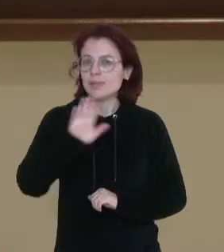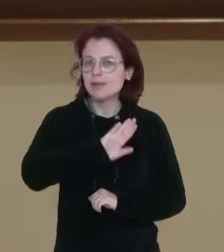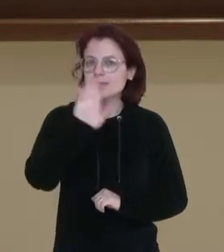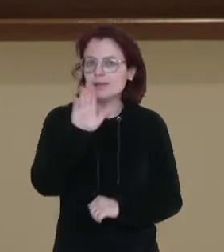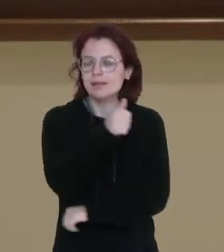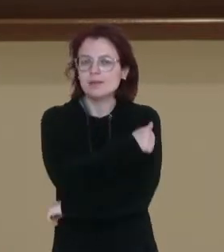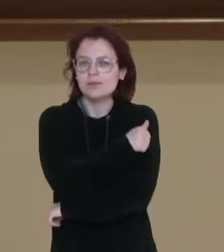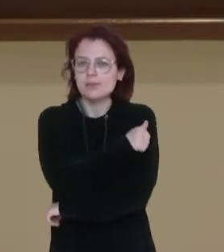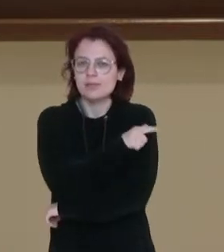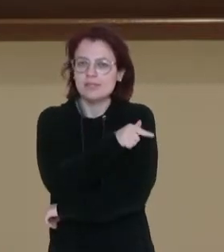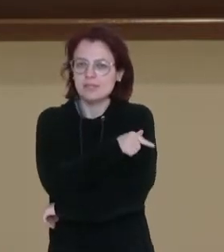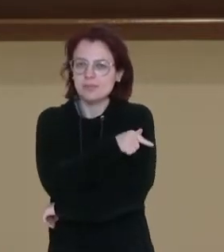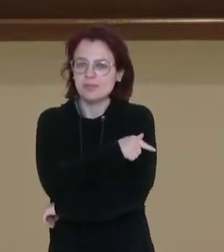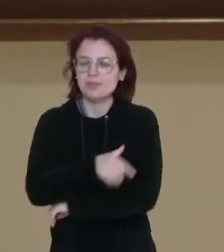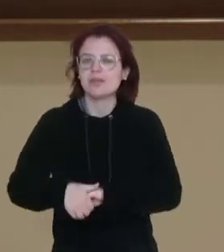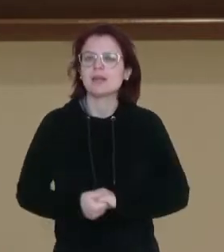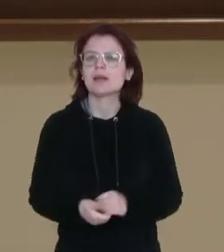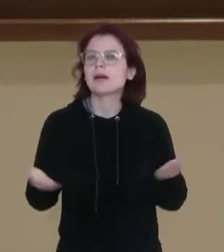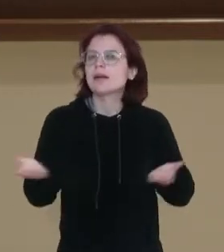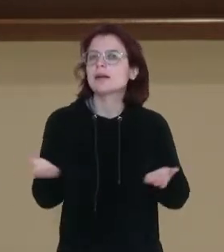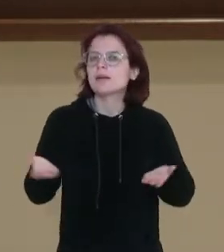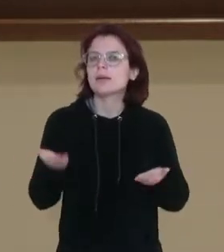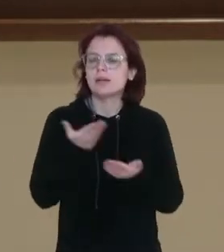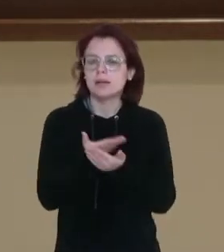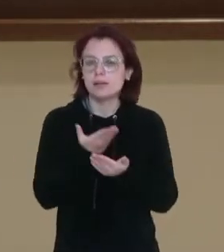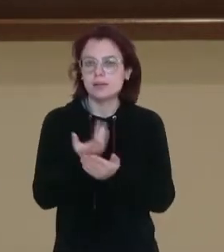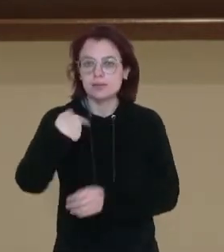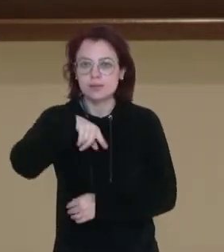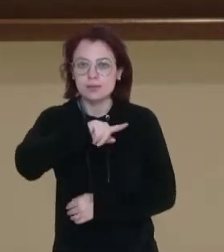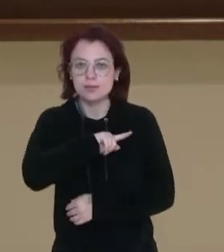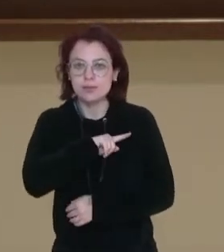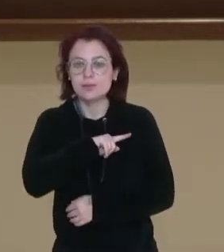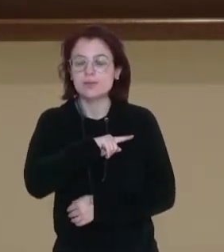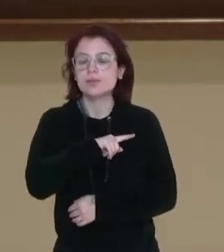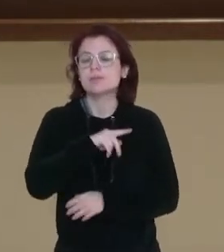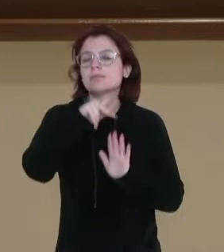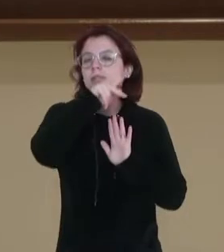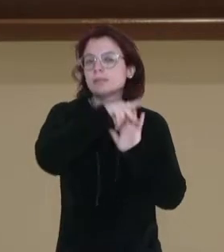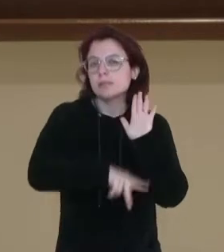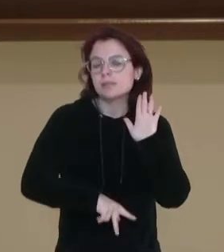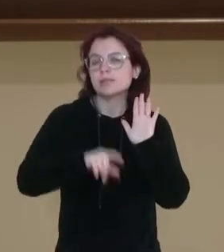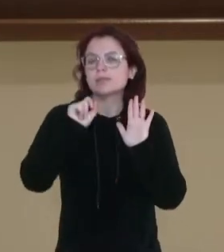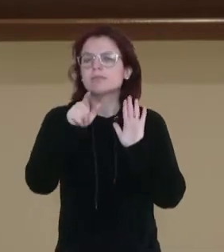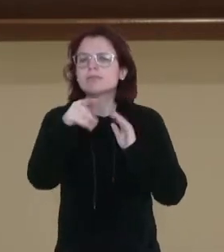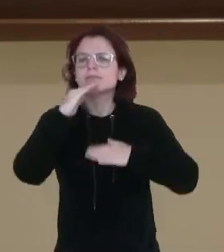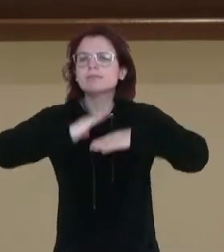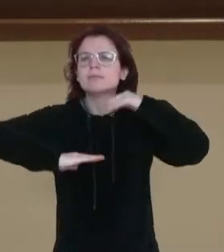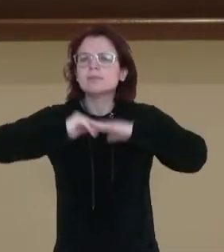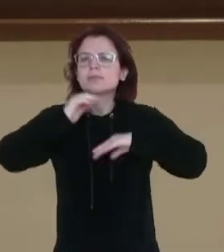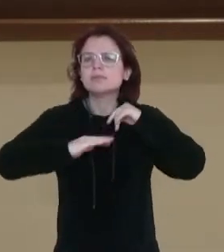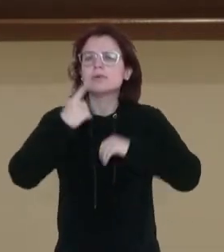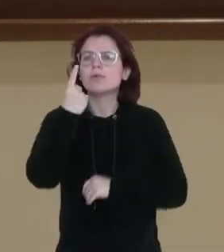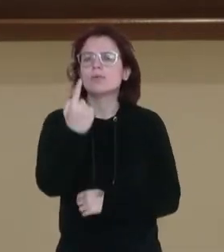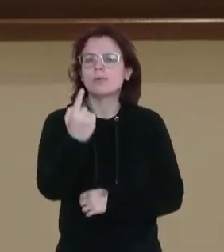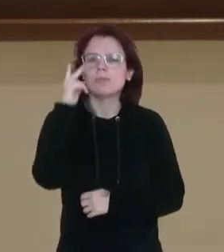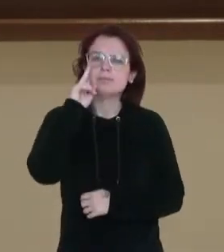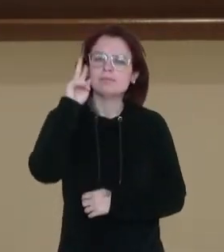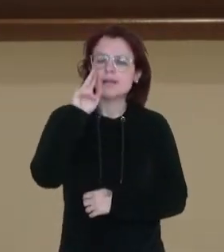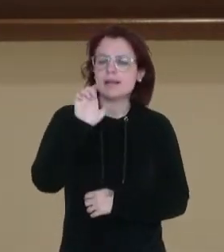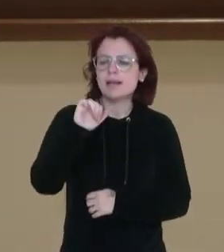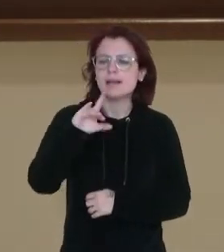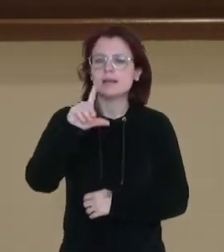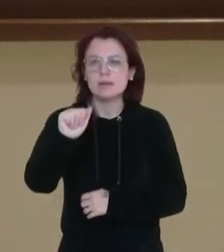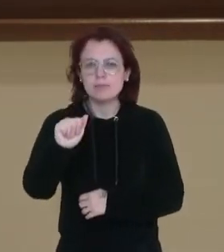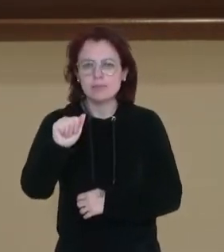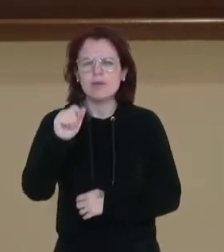Olá, estudantes do 7º ano. Nessa aula vamos fazer a proposta de vocês produzirem uma lenda. Vocês se